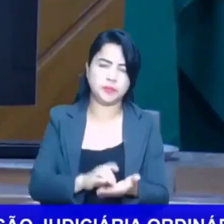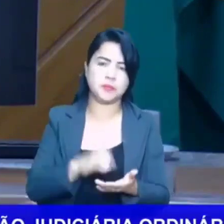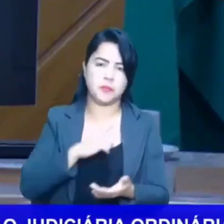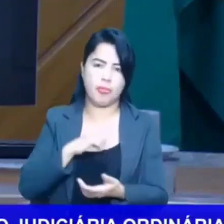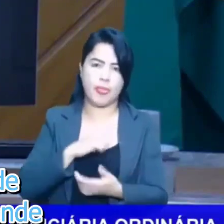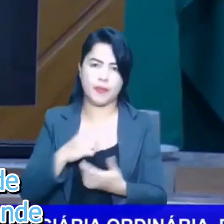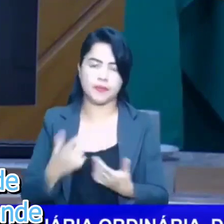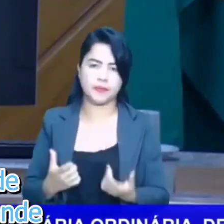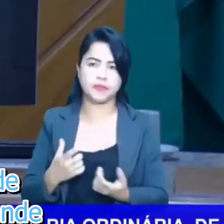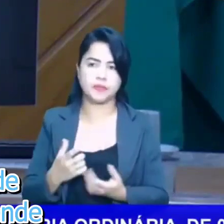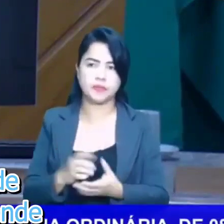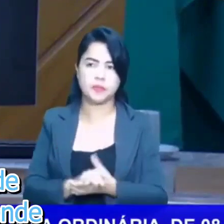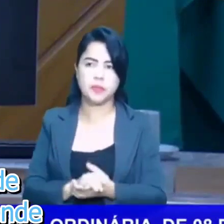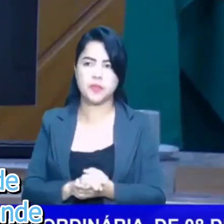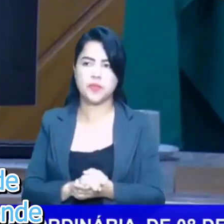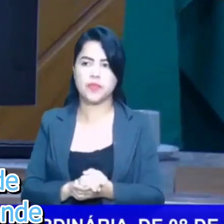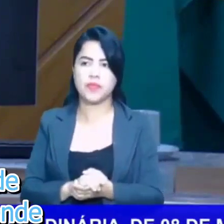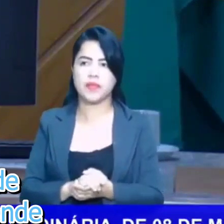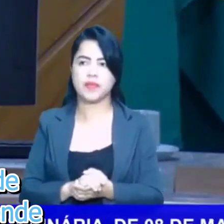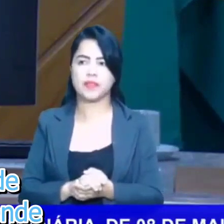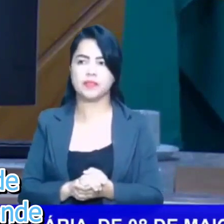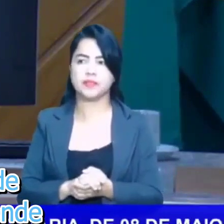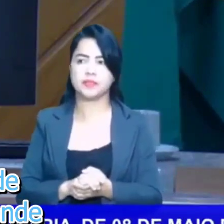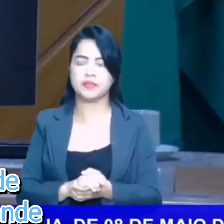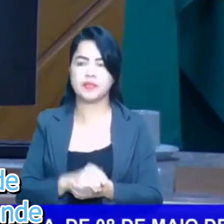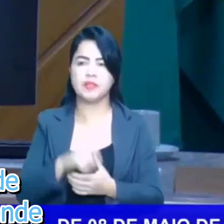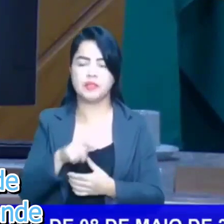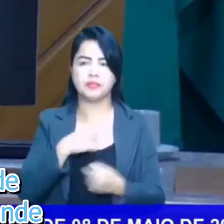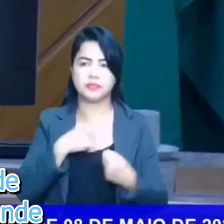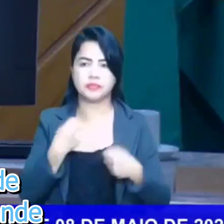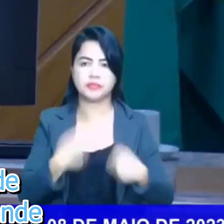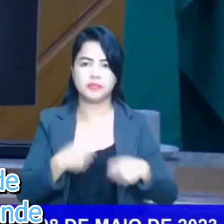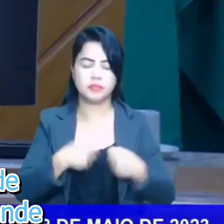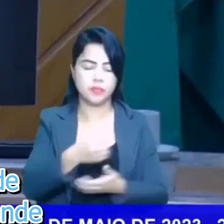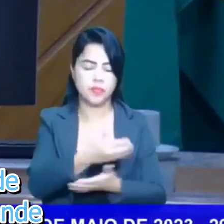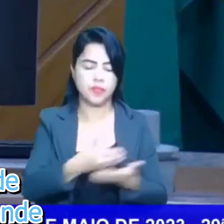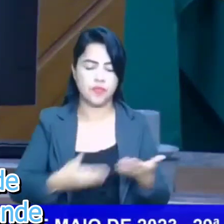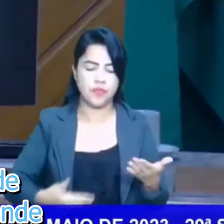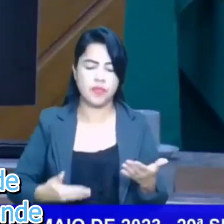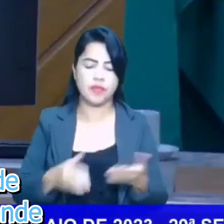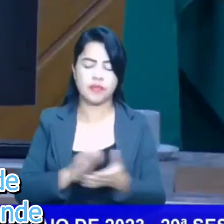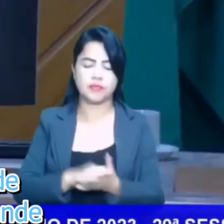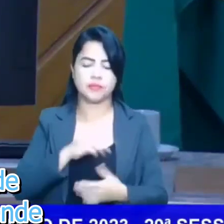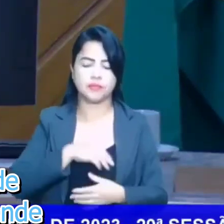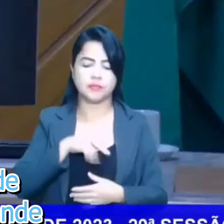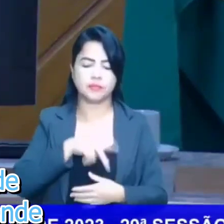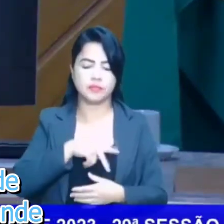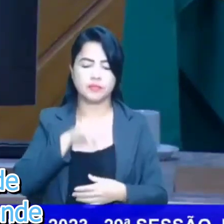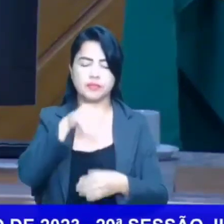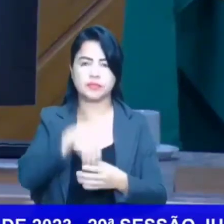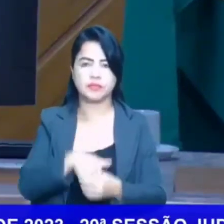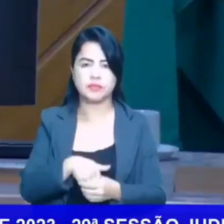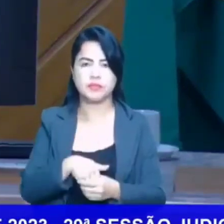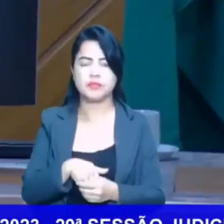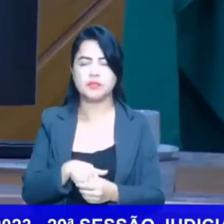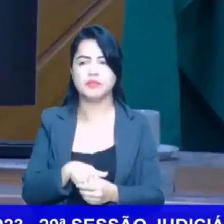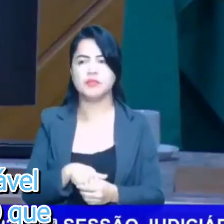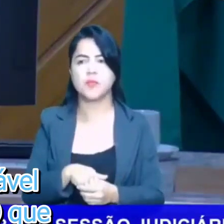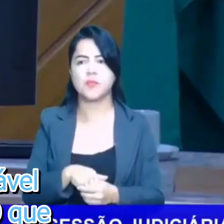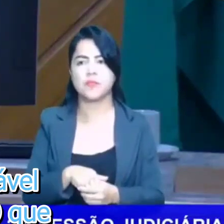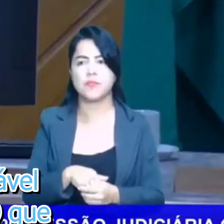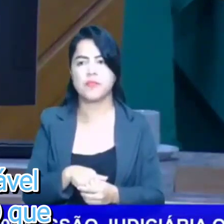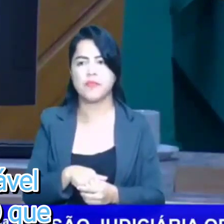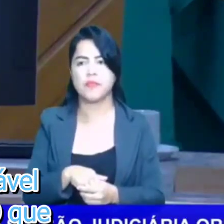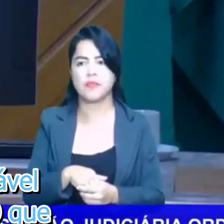óbvio, essa despesa deve ser registrada na prestação de contas. O Ministério Público Eleitoral também entende